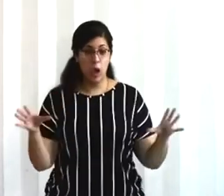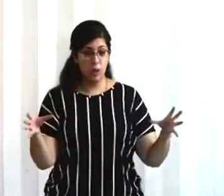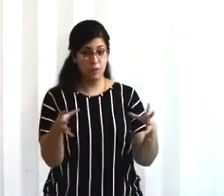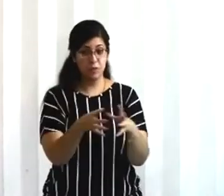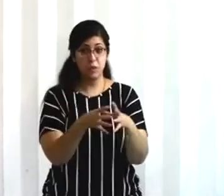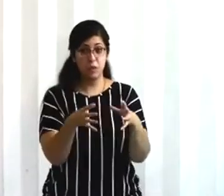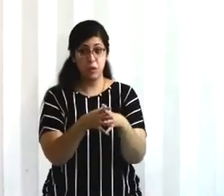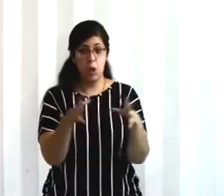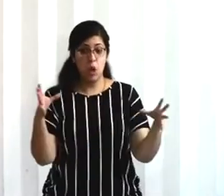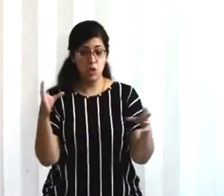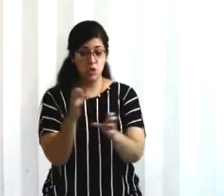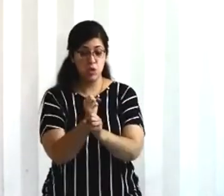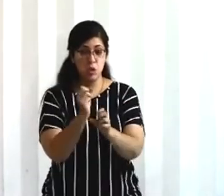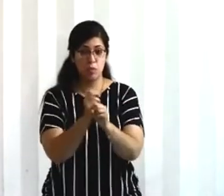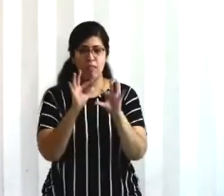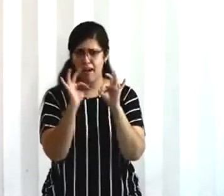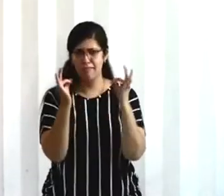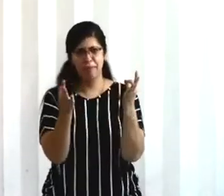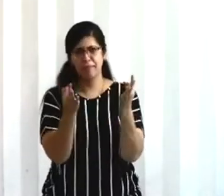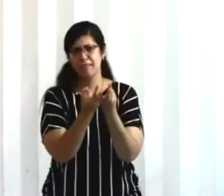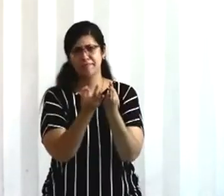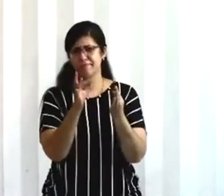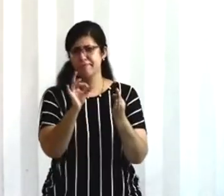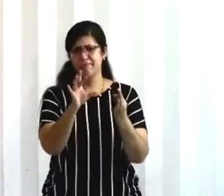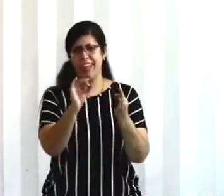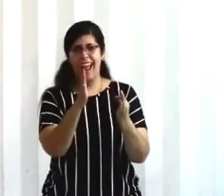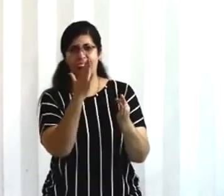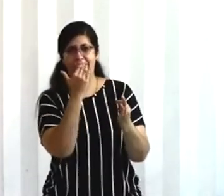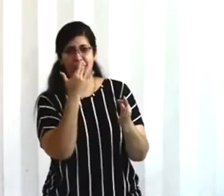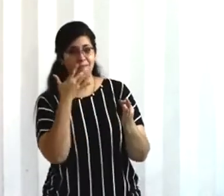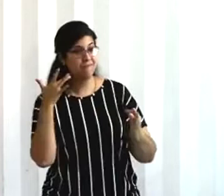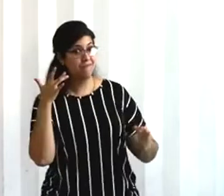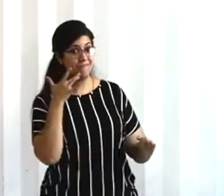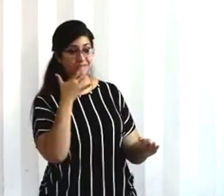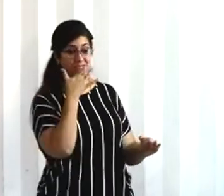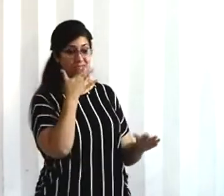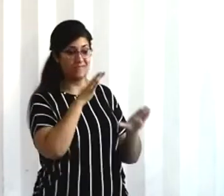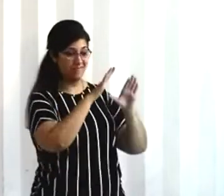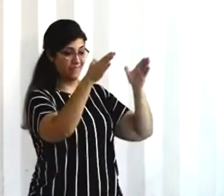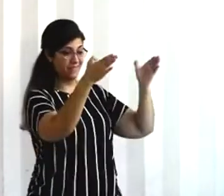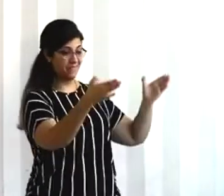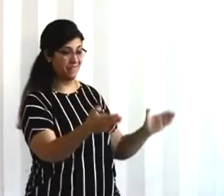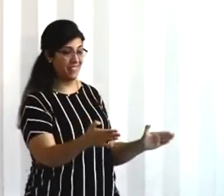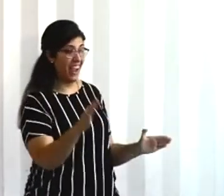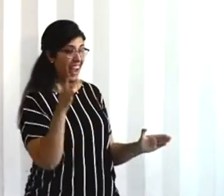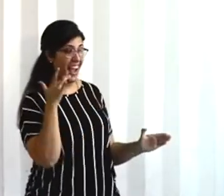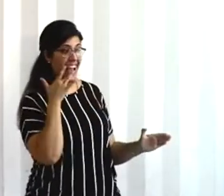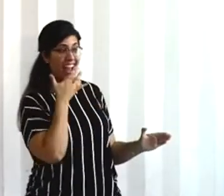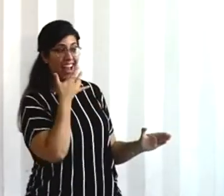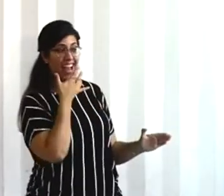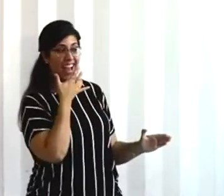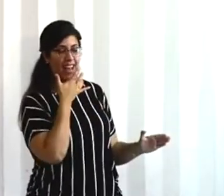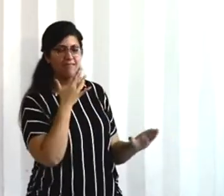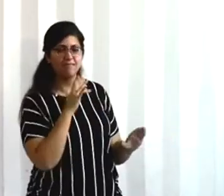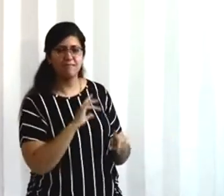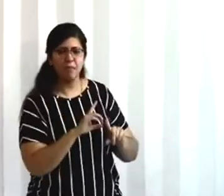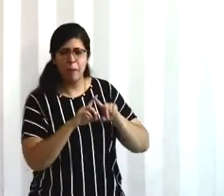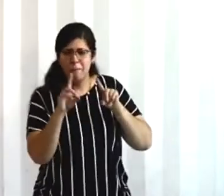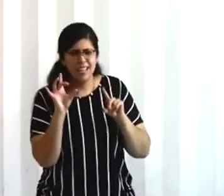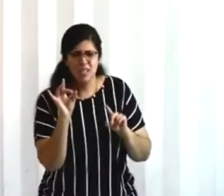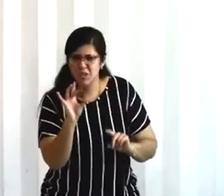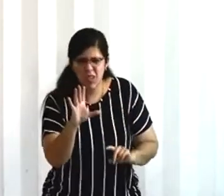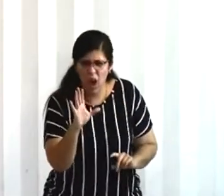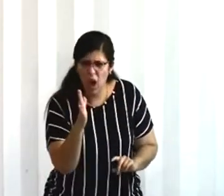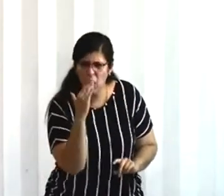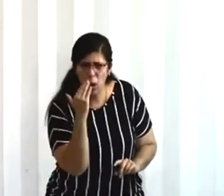família, comendo aqueles banquetes que são colocados diante de nós, se empanturrando